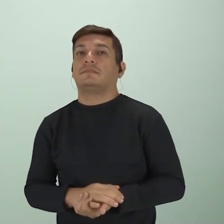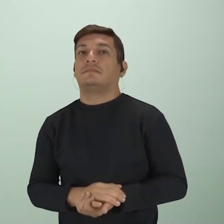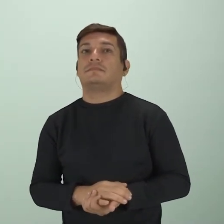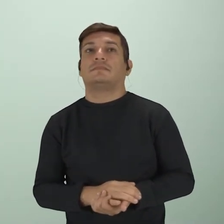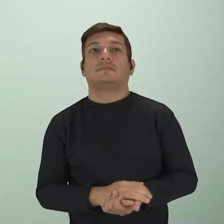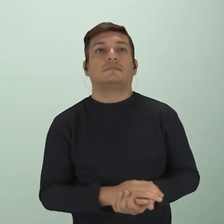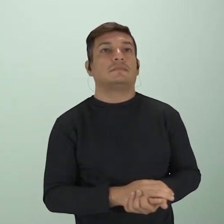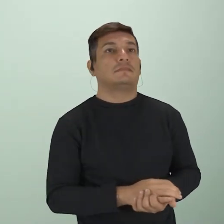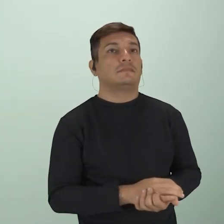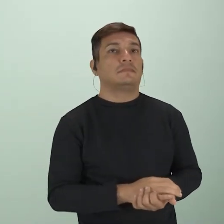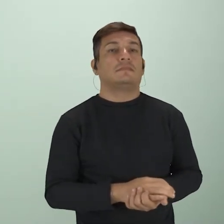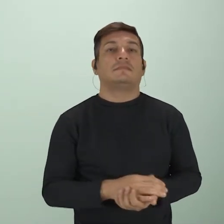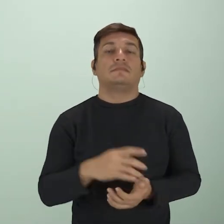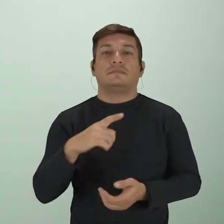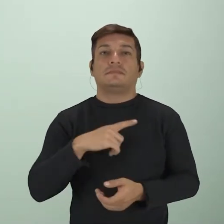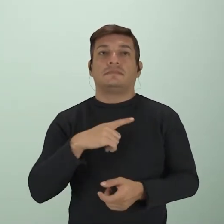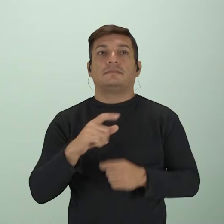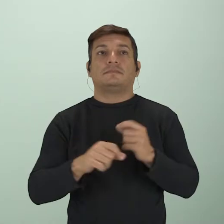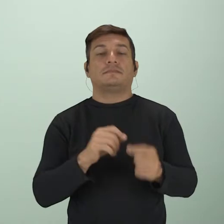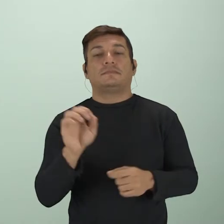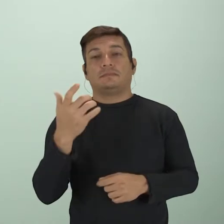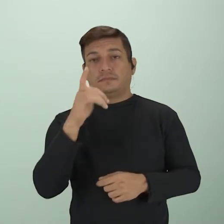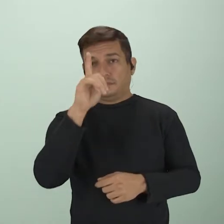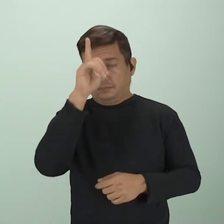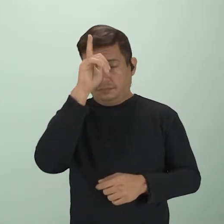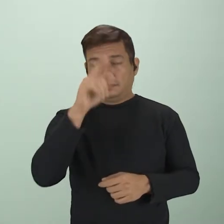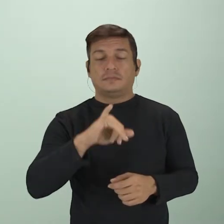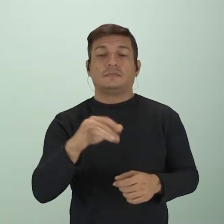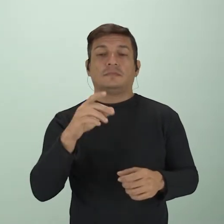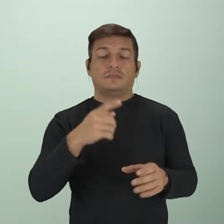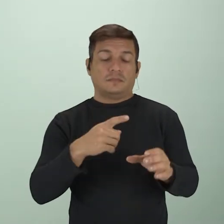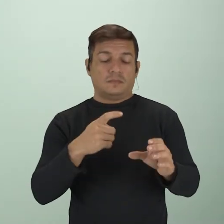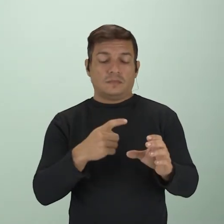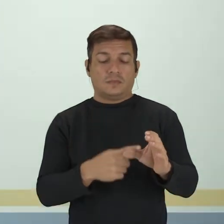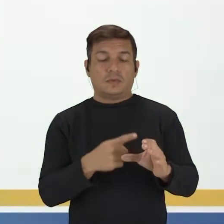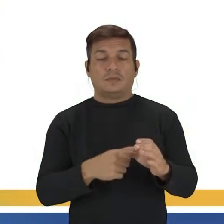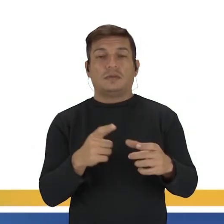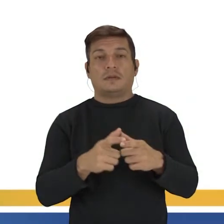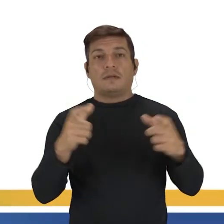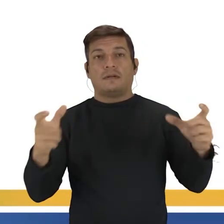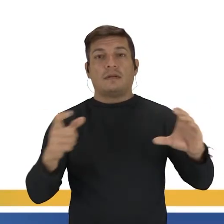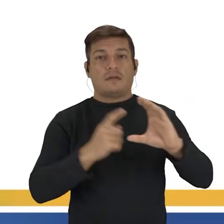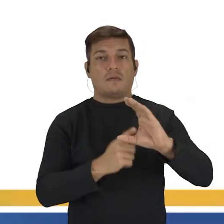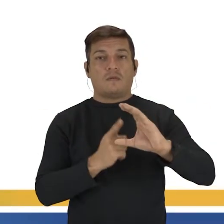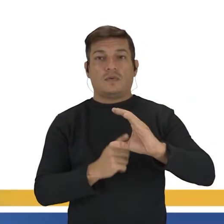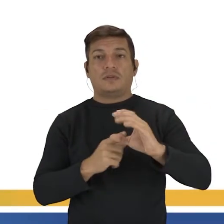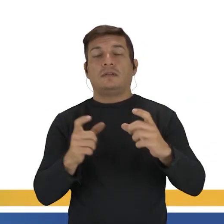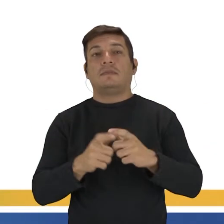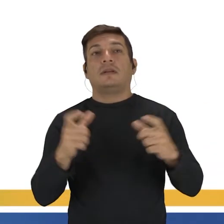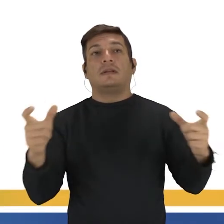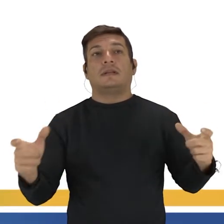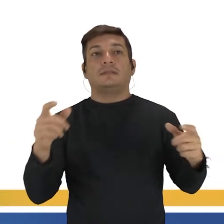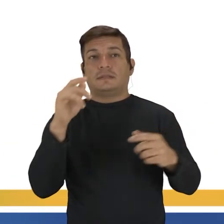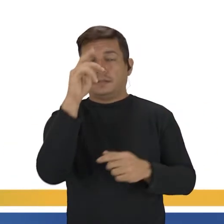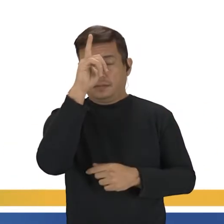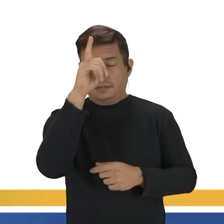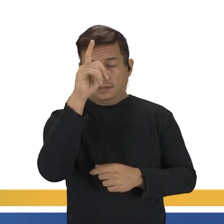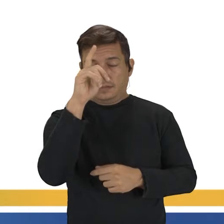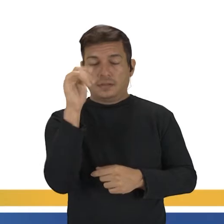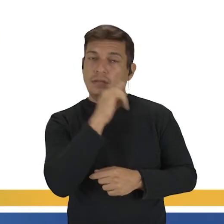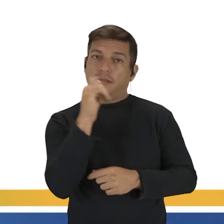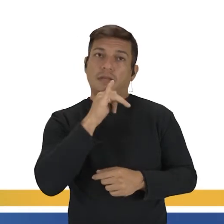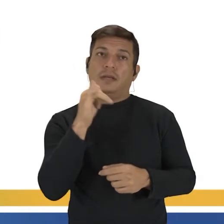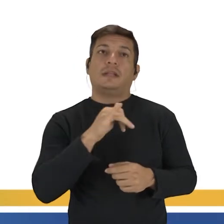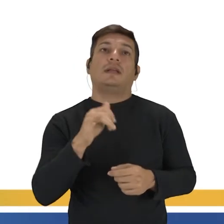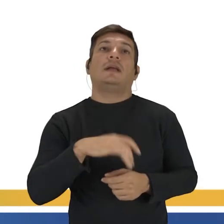E aí, a situação da Alemanha. Se o comunismo cresce na Itália, na Alemanha, esse comunismo vai crescer um pouco